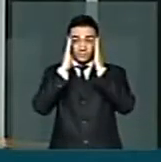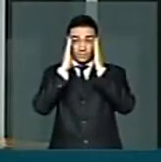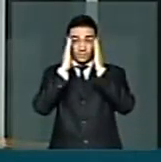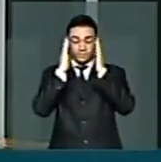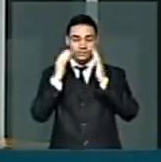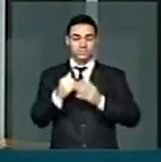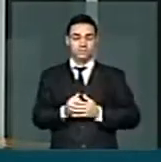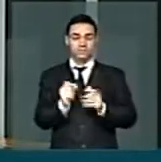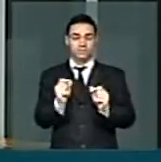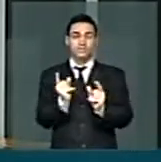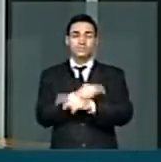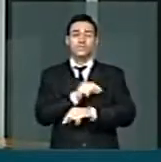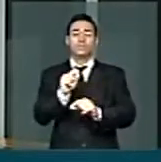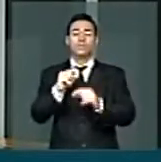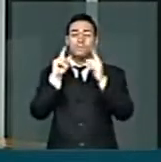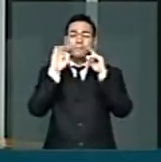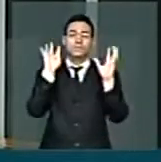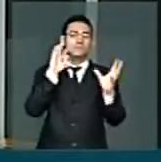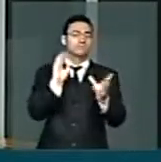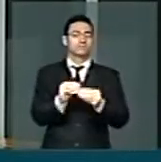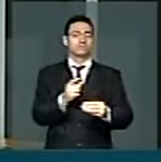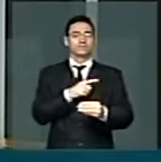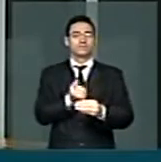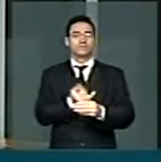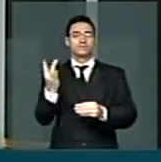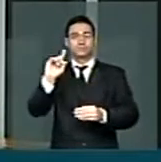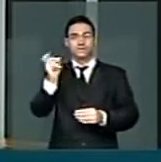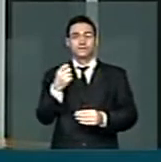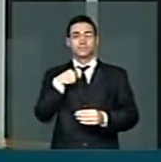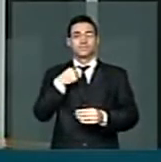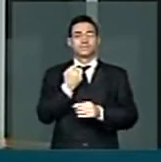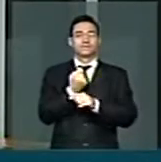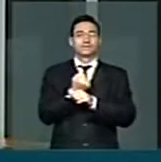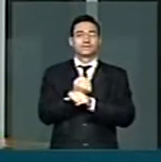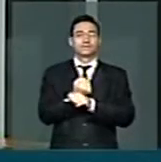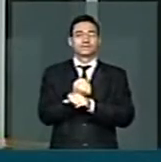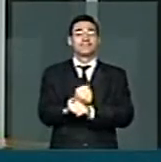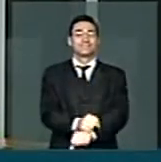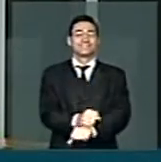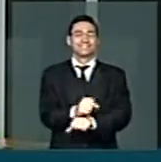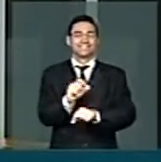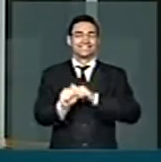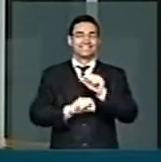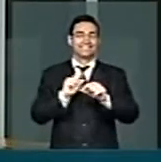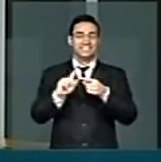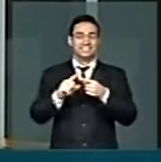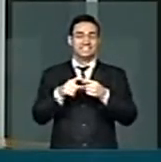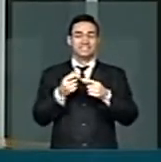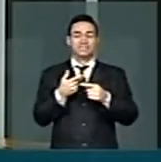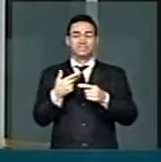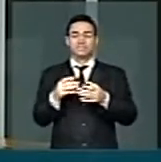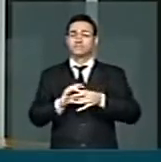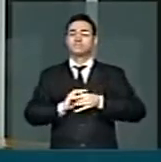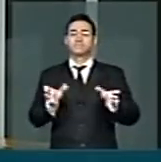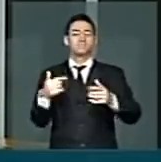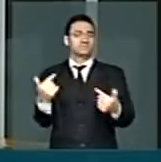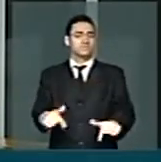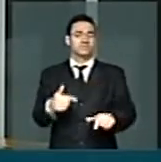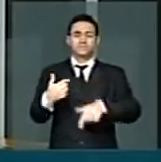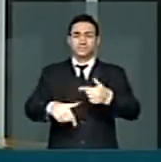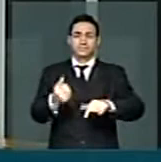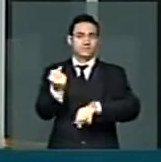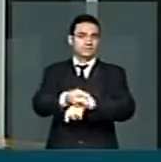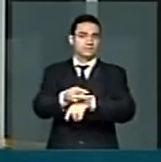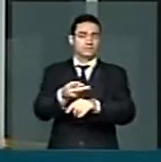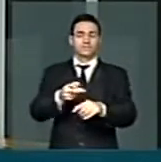contrário, o que se viu foi um imenso contingente de ex-escravos sendo lançados às ruas sem qualquer perspectiva de trabalho,